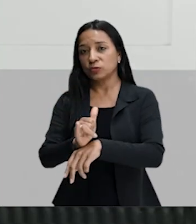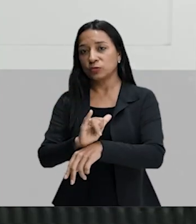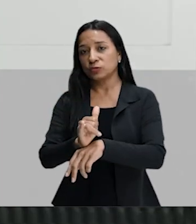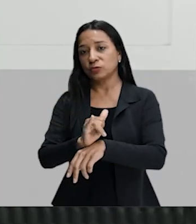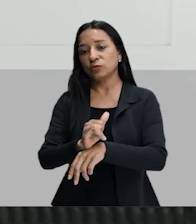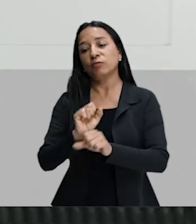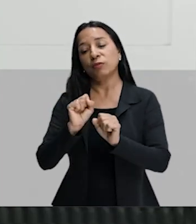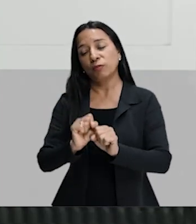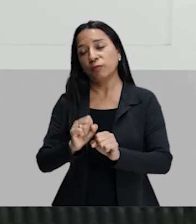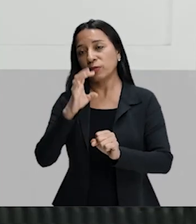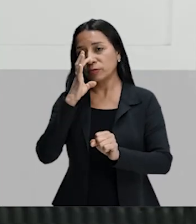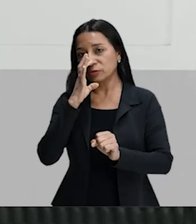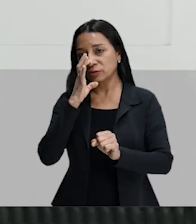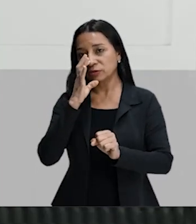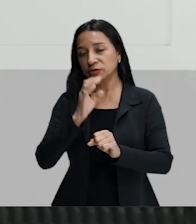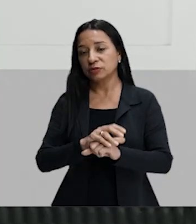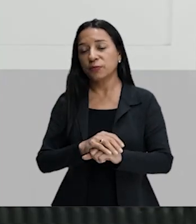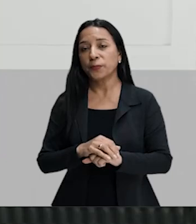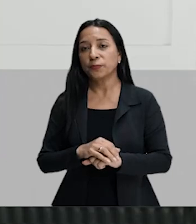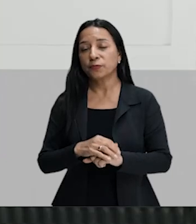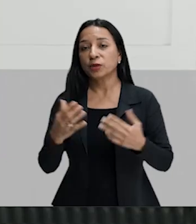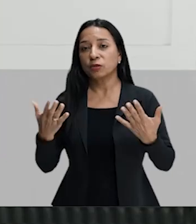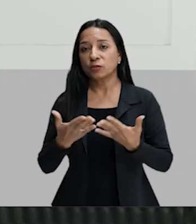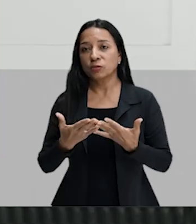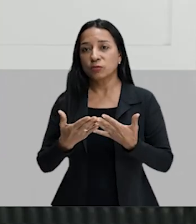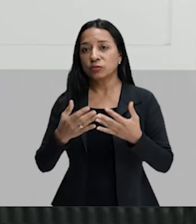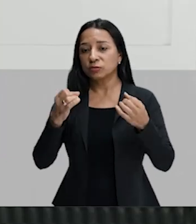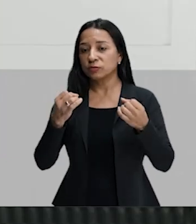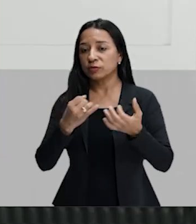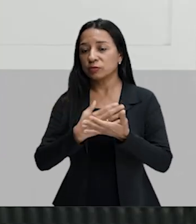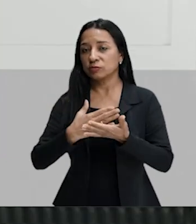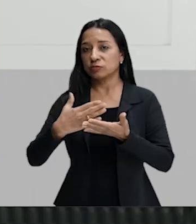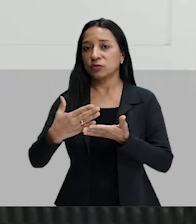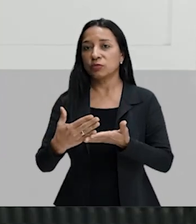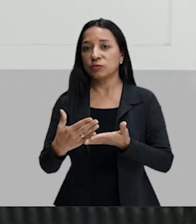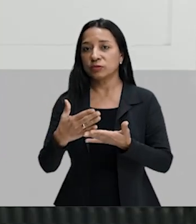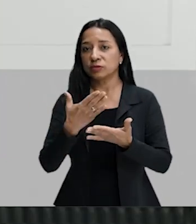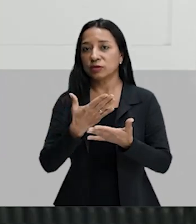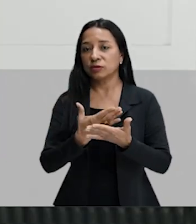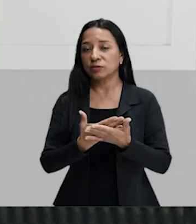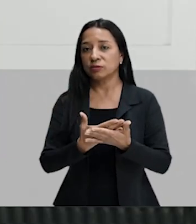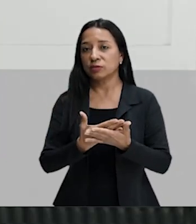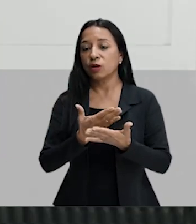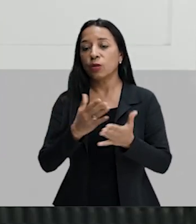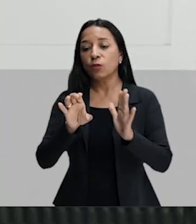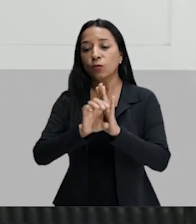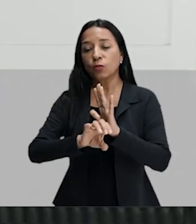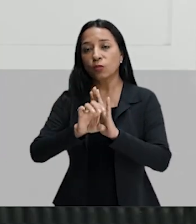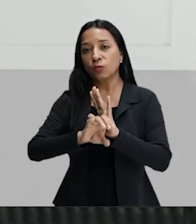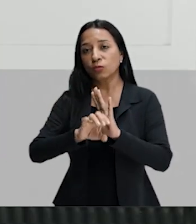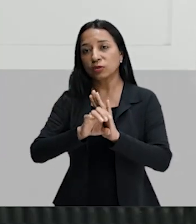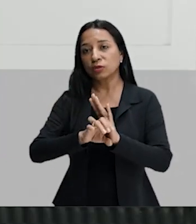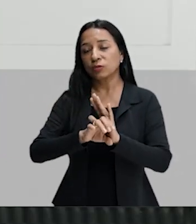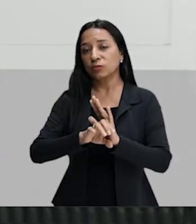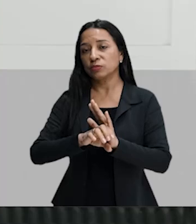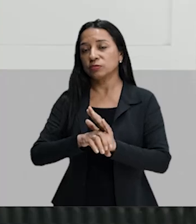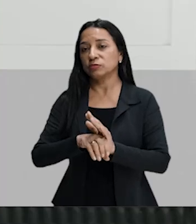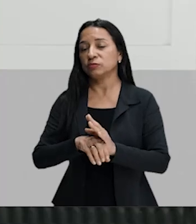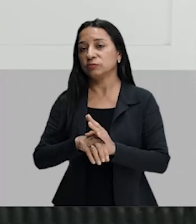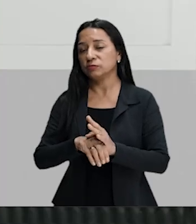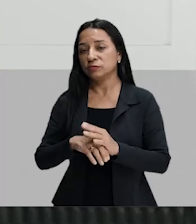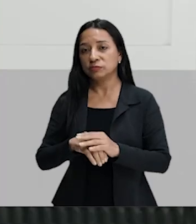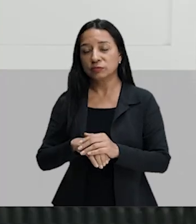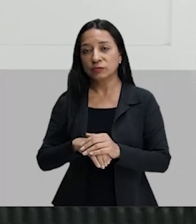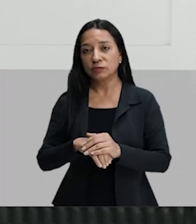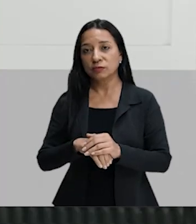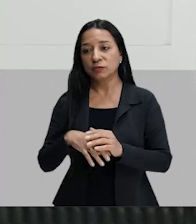lá, conferir esse conteúdo. E hoje a gente vai iniciar os nossos conteúdos do quarto período,